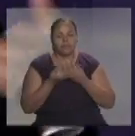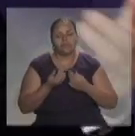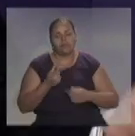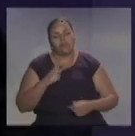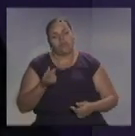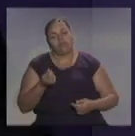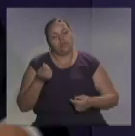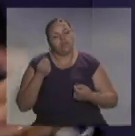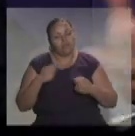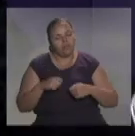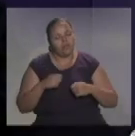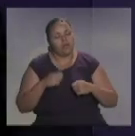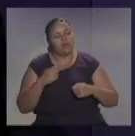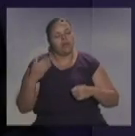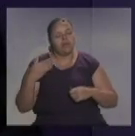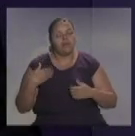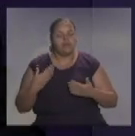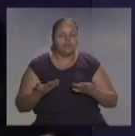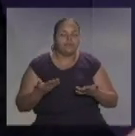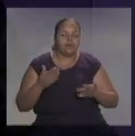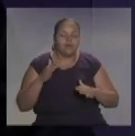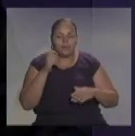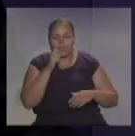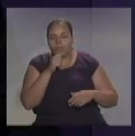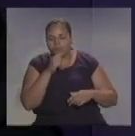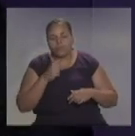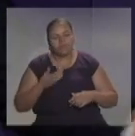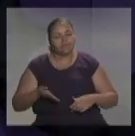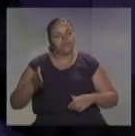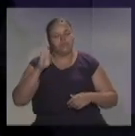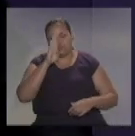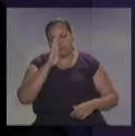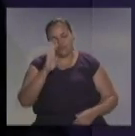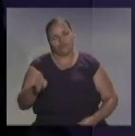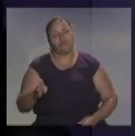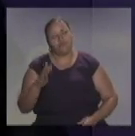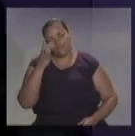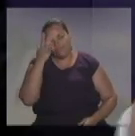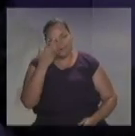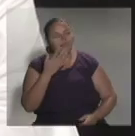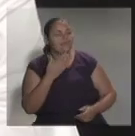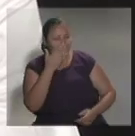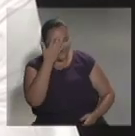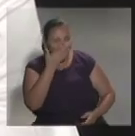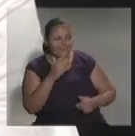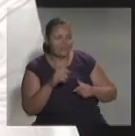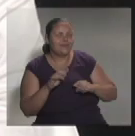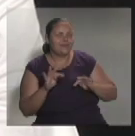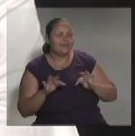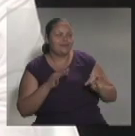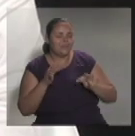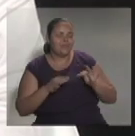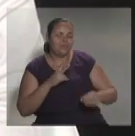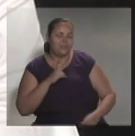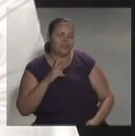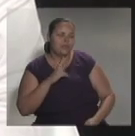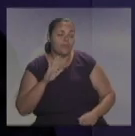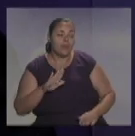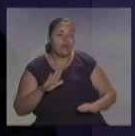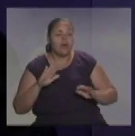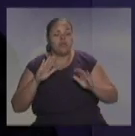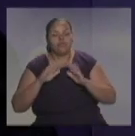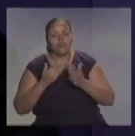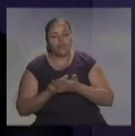recursos, então a gente aí sabe de casos que a mãe já encaminha direto. É mais fácil, né? Faz um tratamento particular. Né? Mas nas